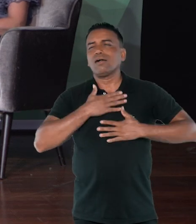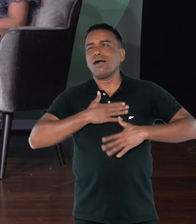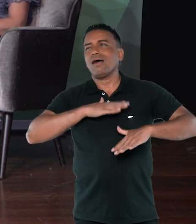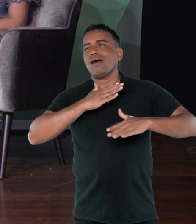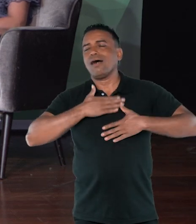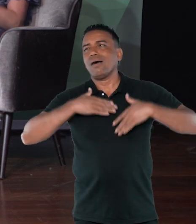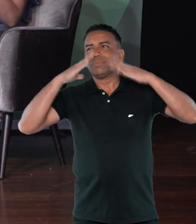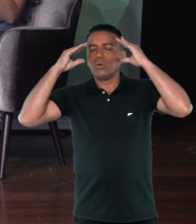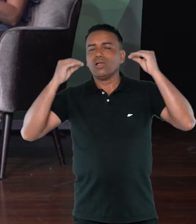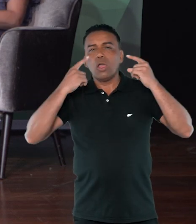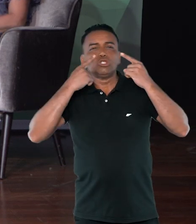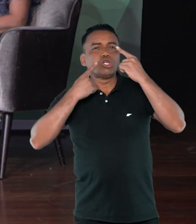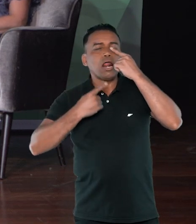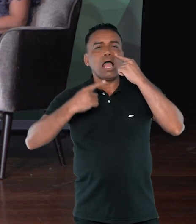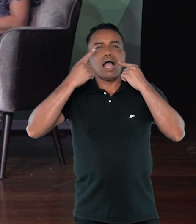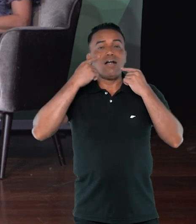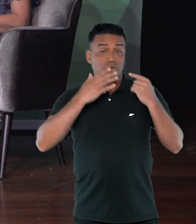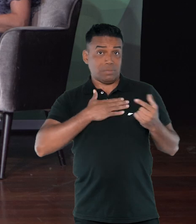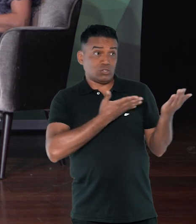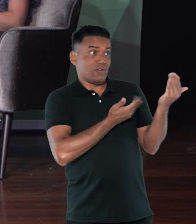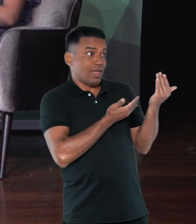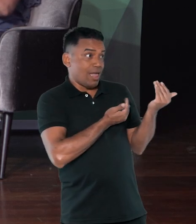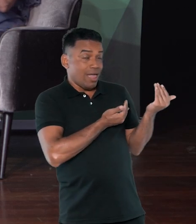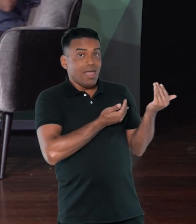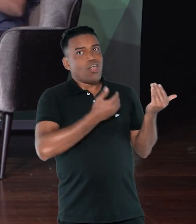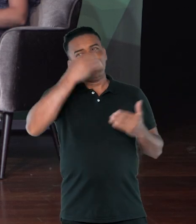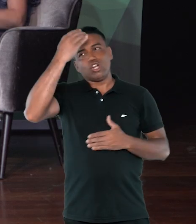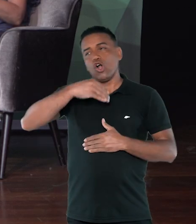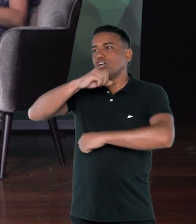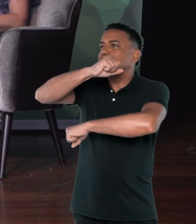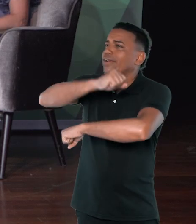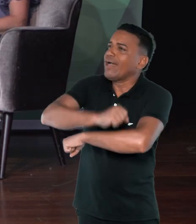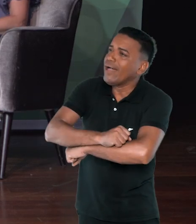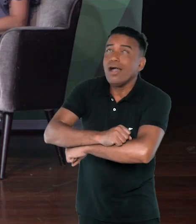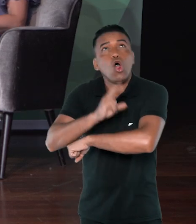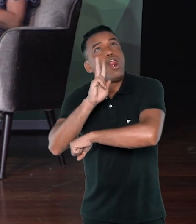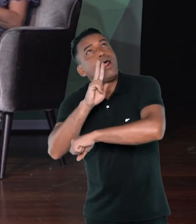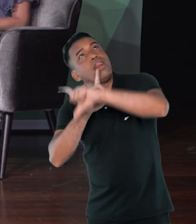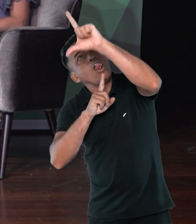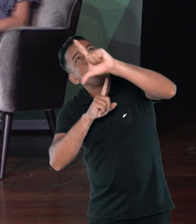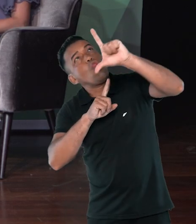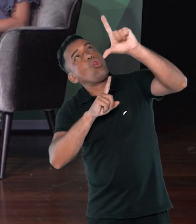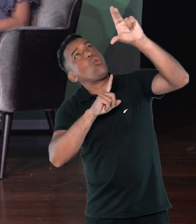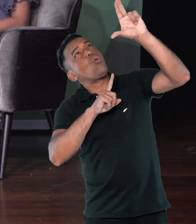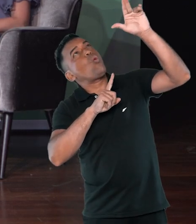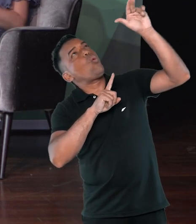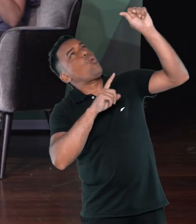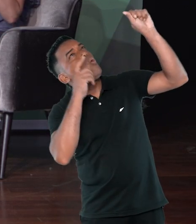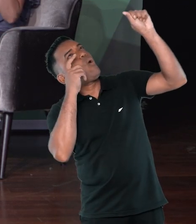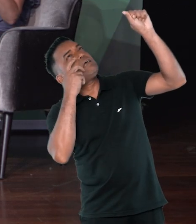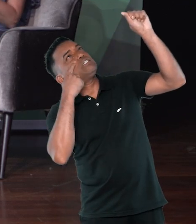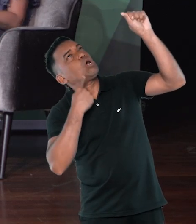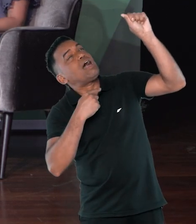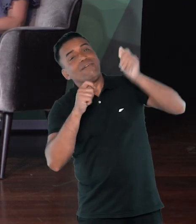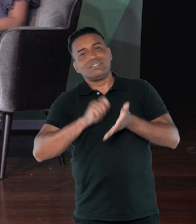minha adolescência foi muito no choro, né, olhando pela janela, vendo a lua, escrevendo, mas ainda criança